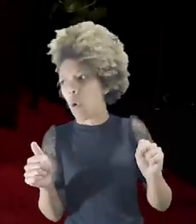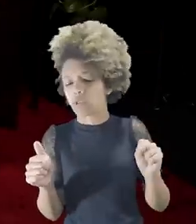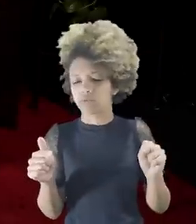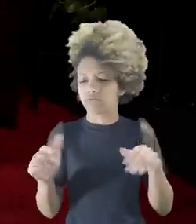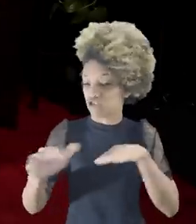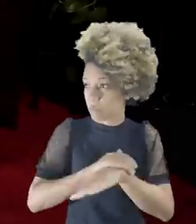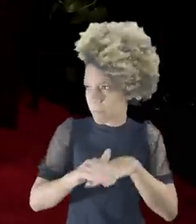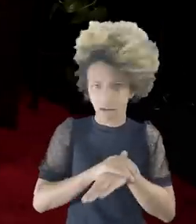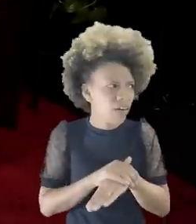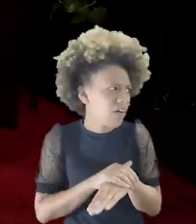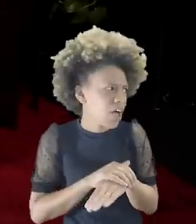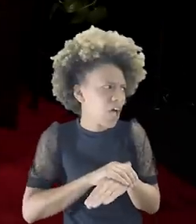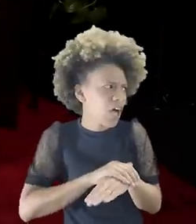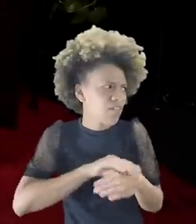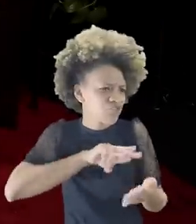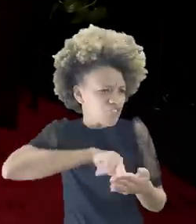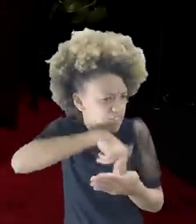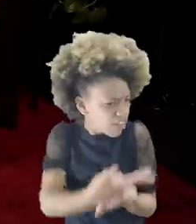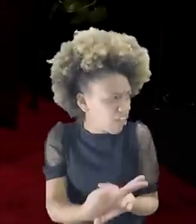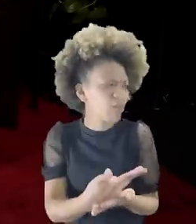é mais ou menos